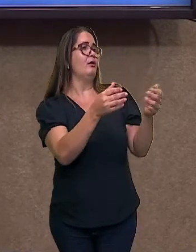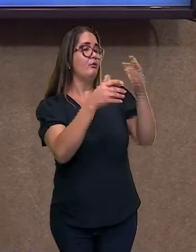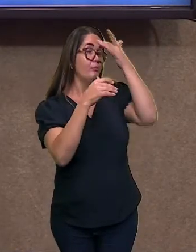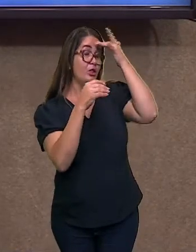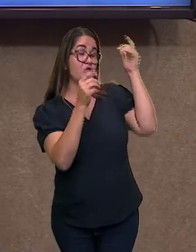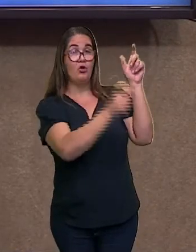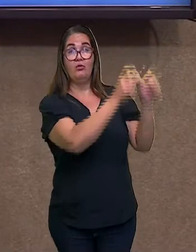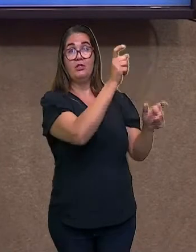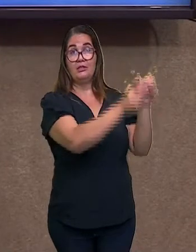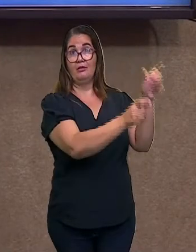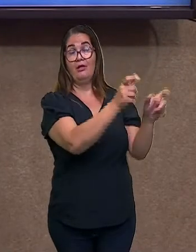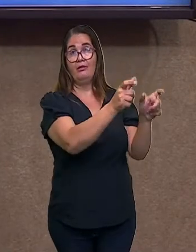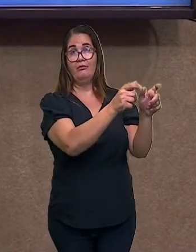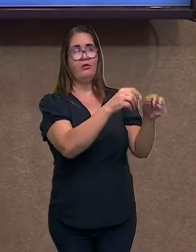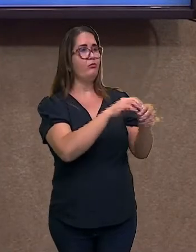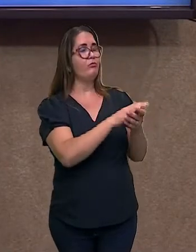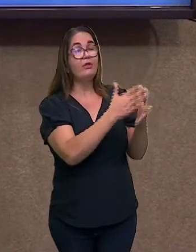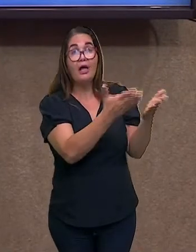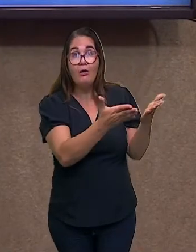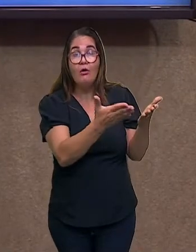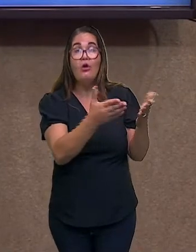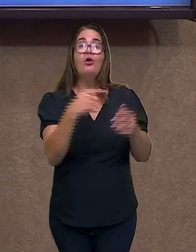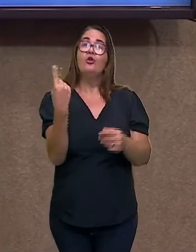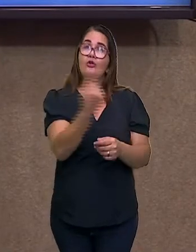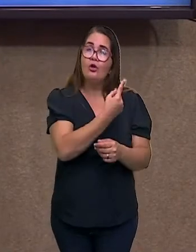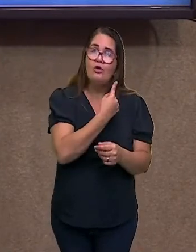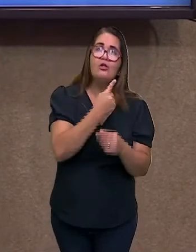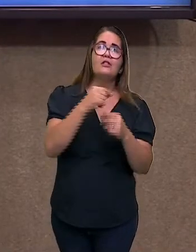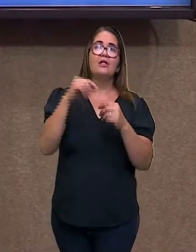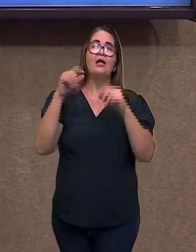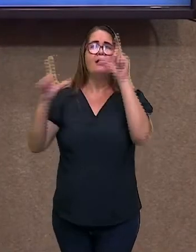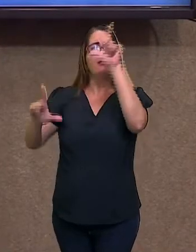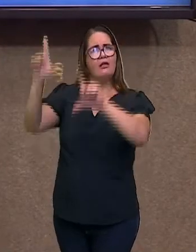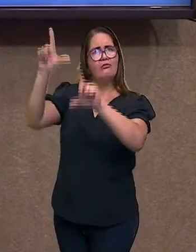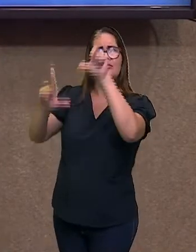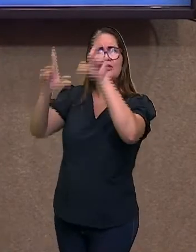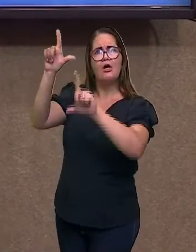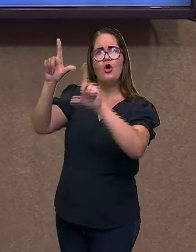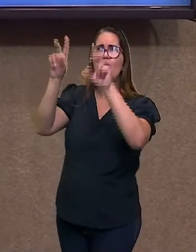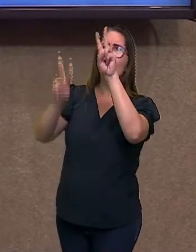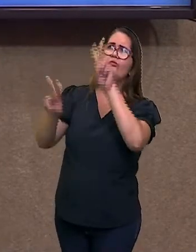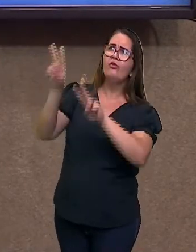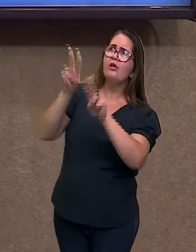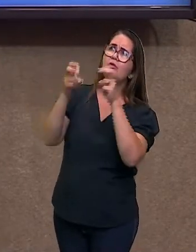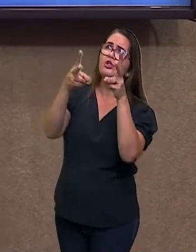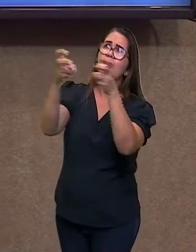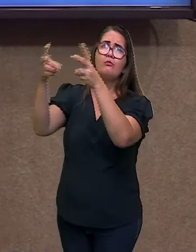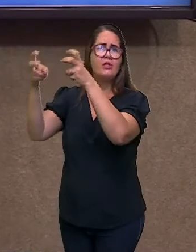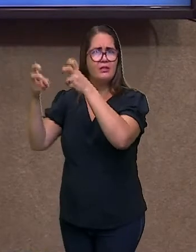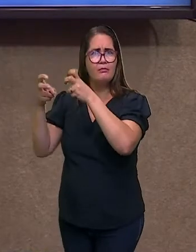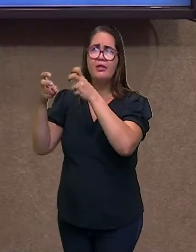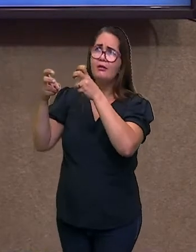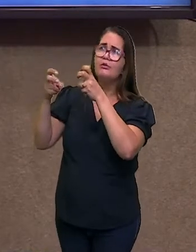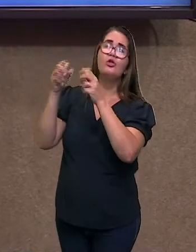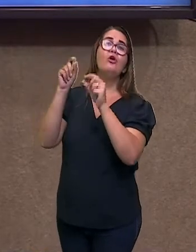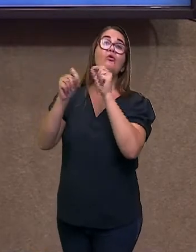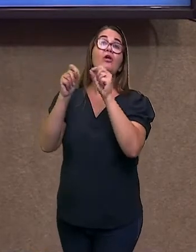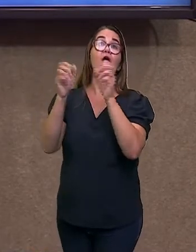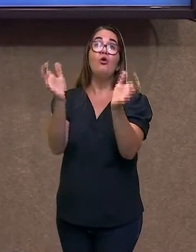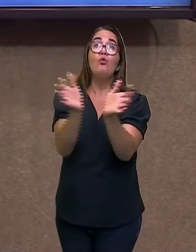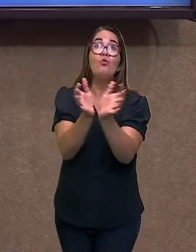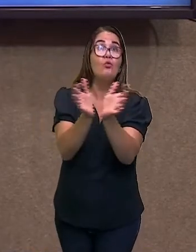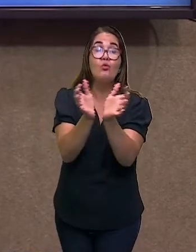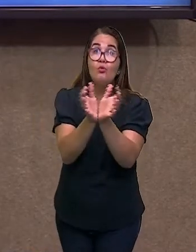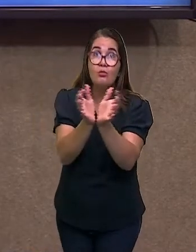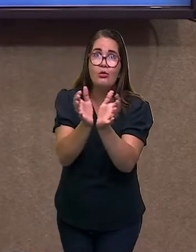sabem que frequentemente a gente assiste na televisão entrevistas coletivas com os jogadores, não é